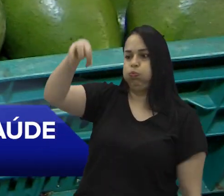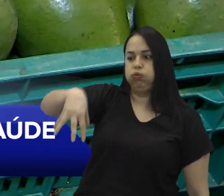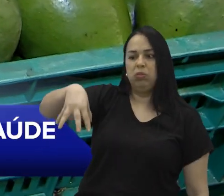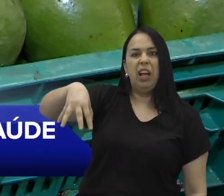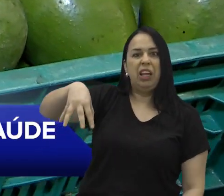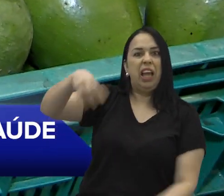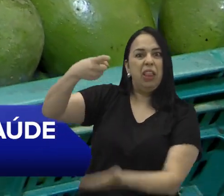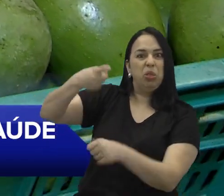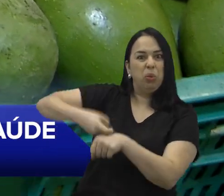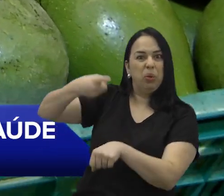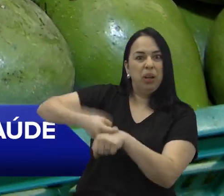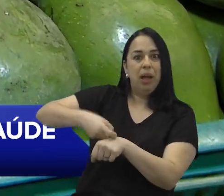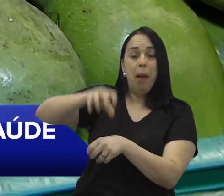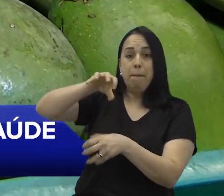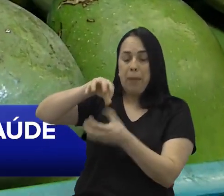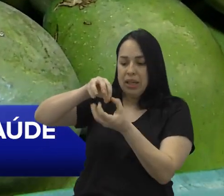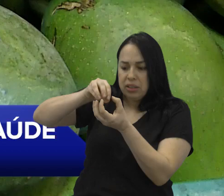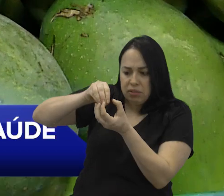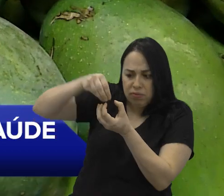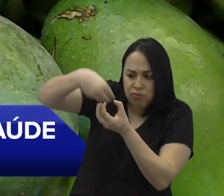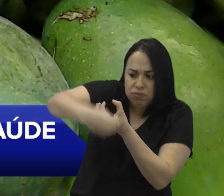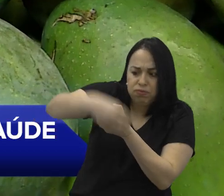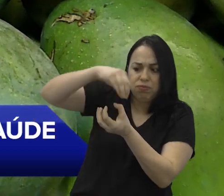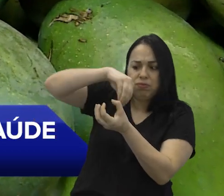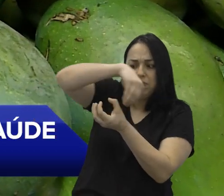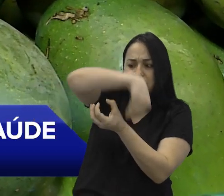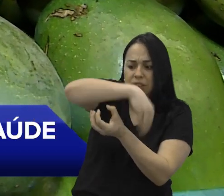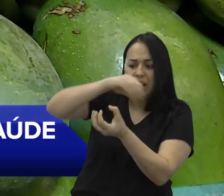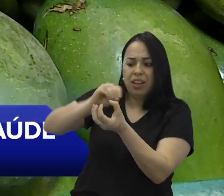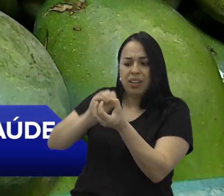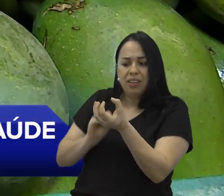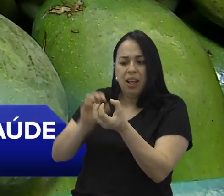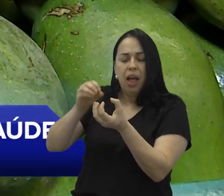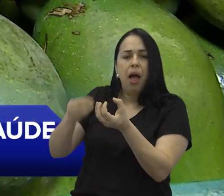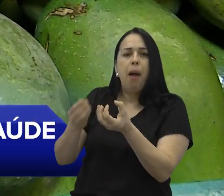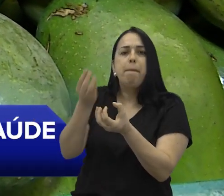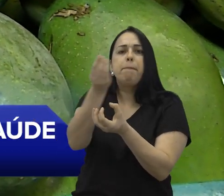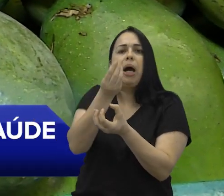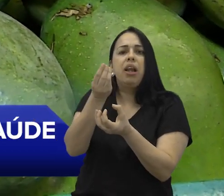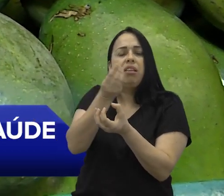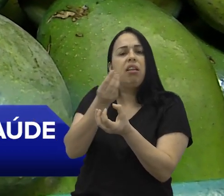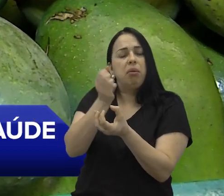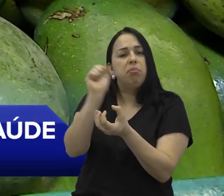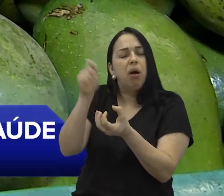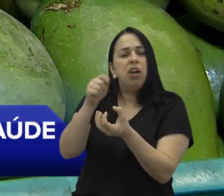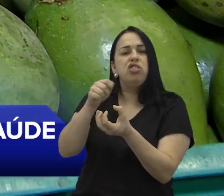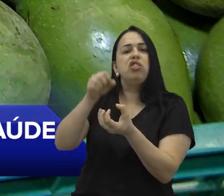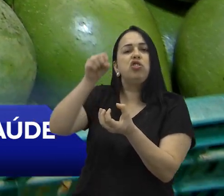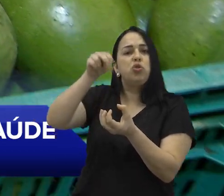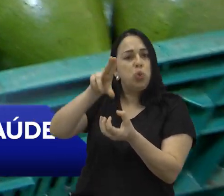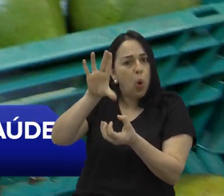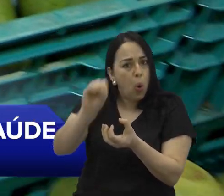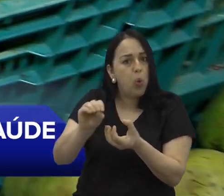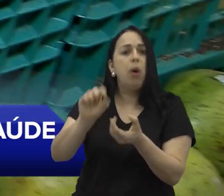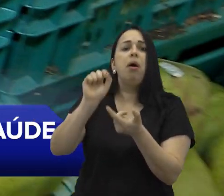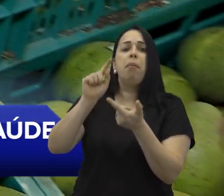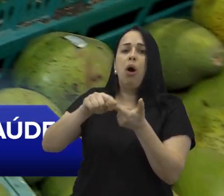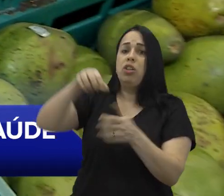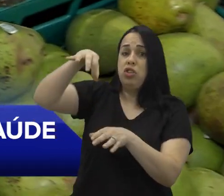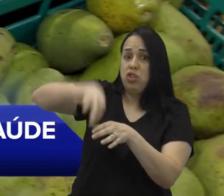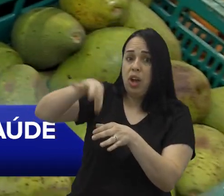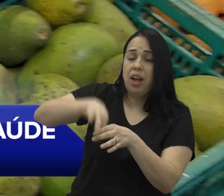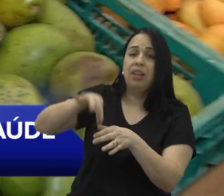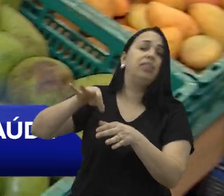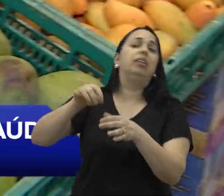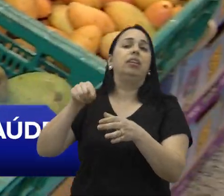caroço fora, por causa dele ser mais duro, mas se você tirar a pelinha em volta dela ali, ele é como se fosse uma amêndoa, e aí dá para você fazer suco, dá para você fazer